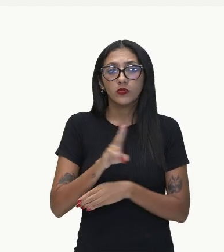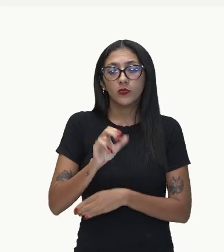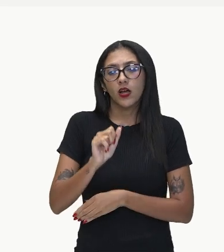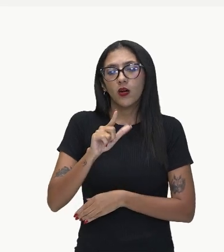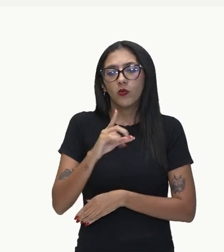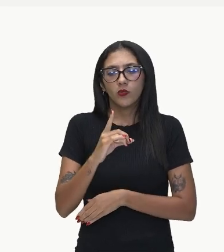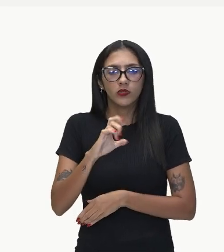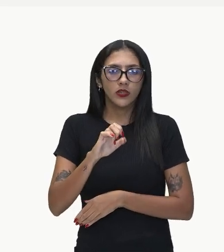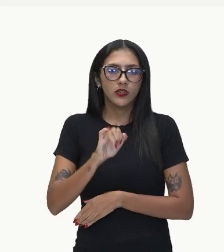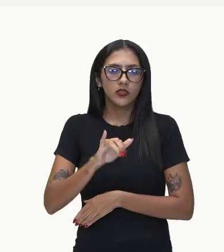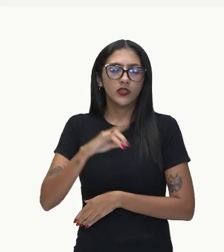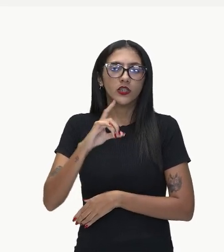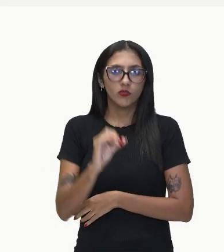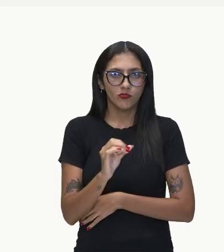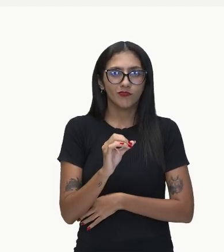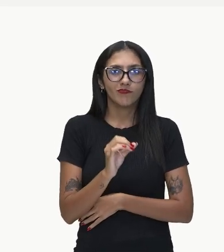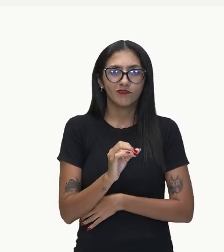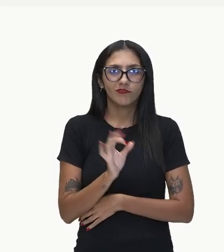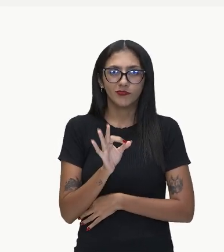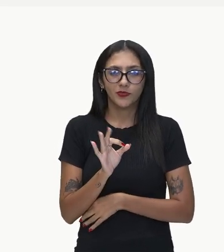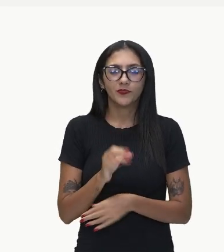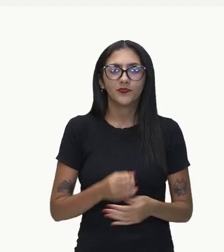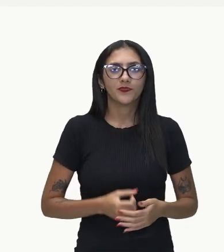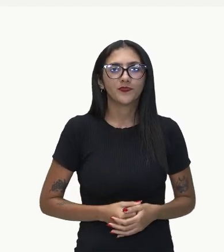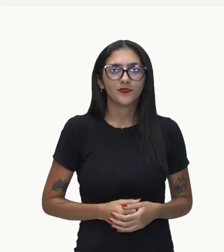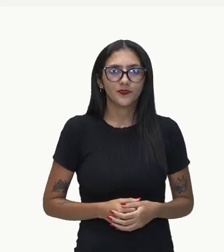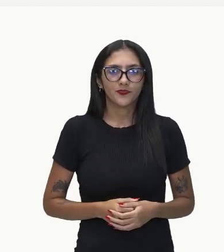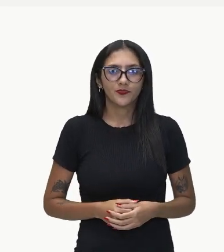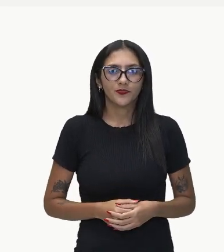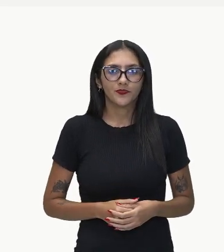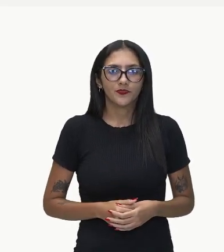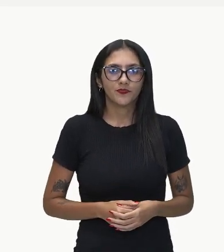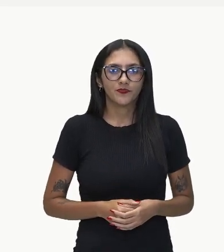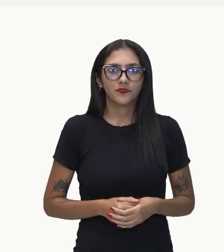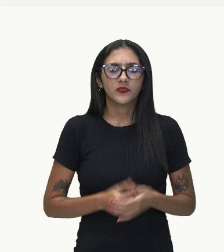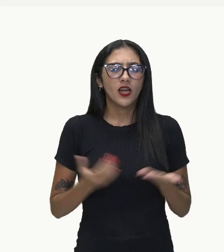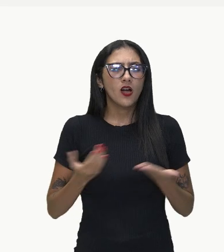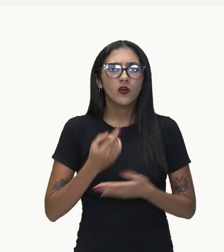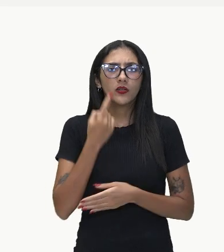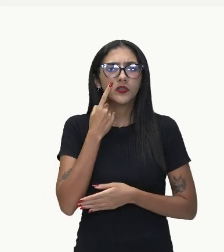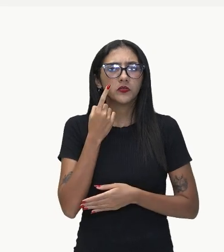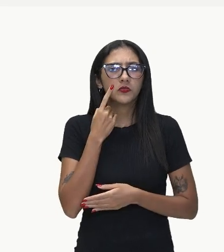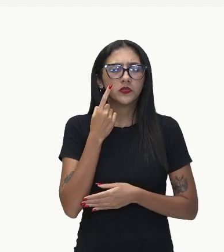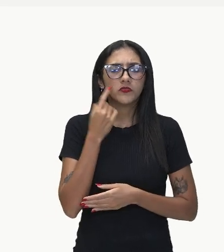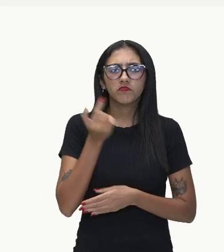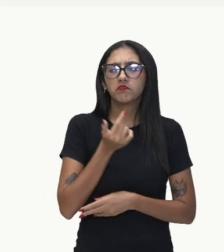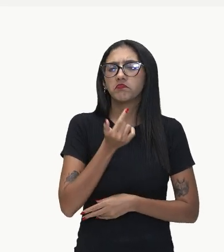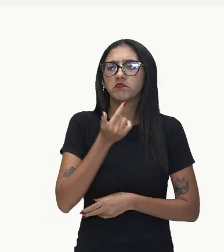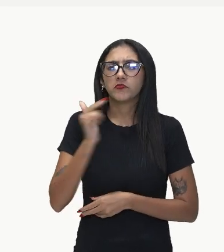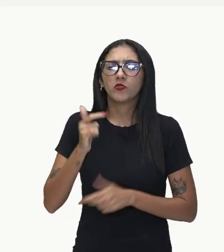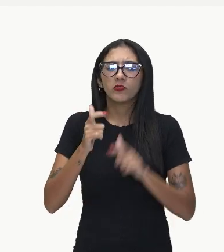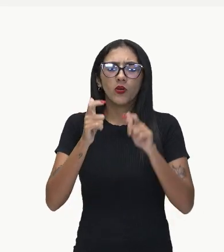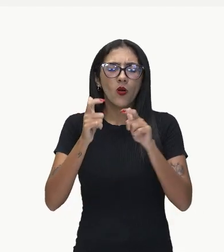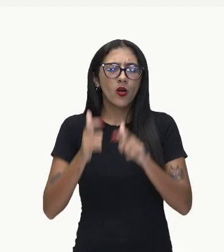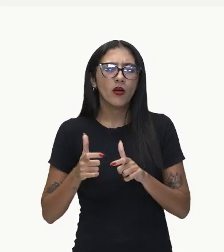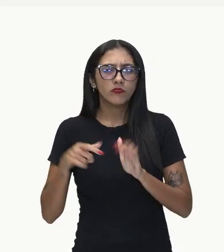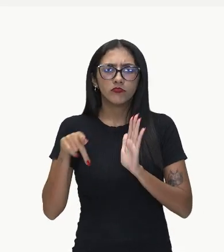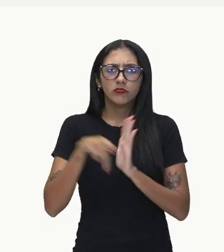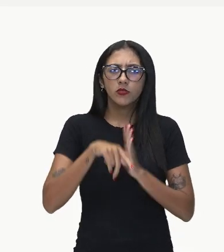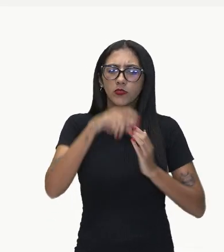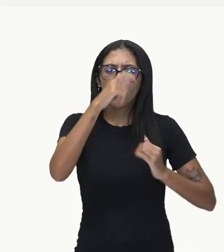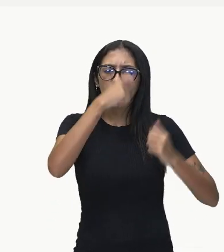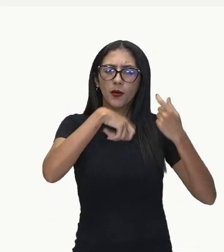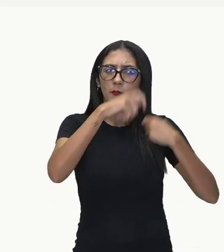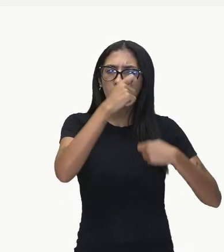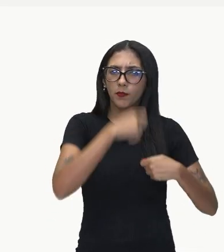aldeído. E agora nós vamos ao salão de beleza, tá? E lá nós vamos ver